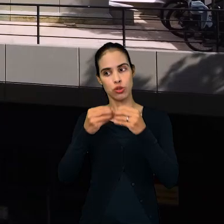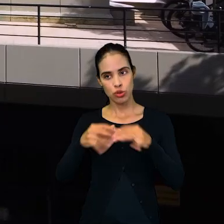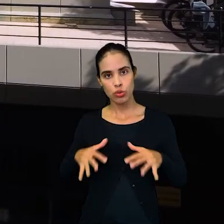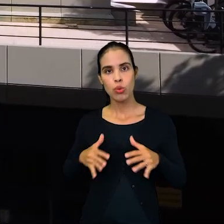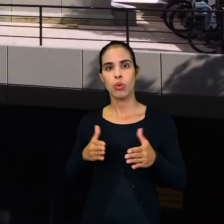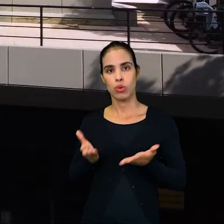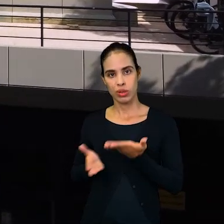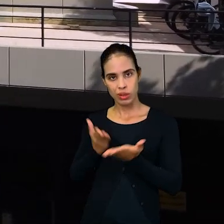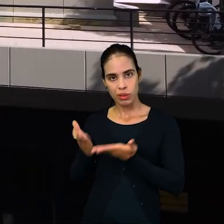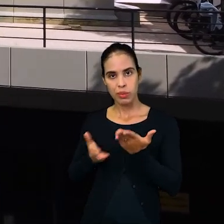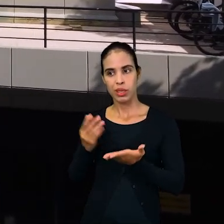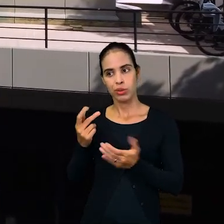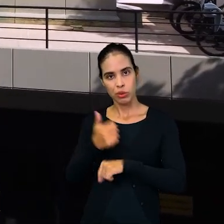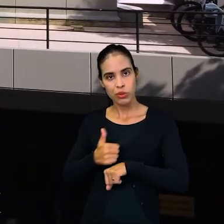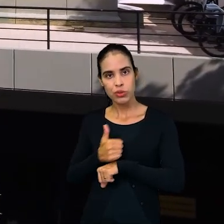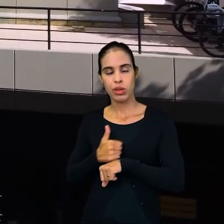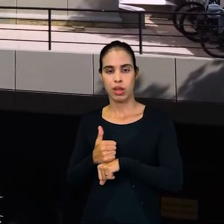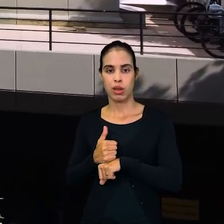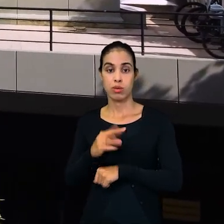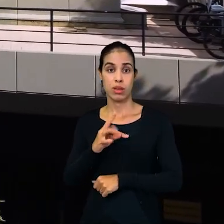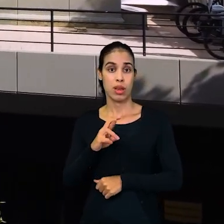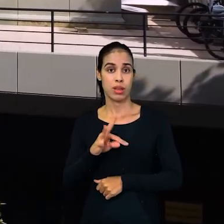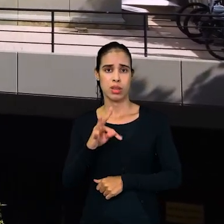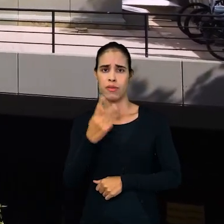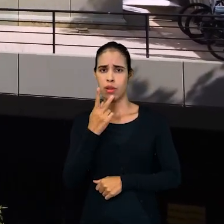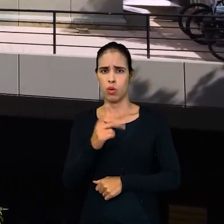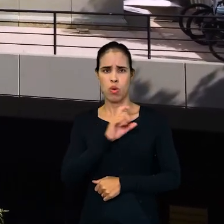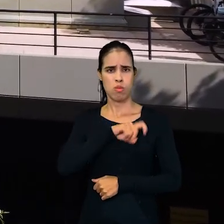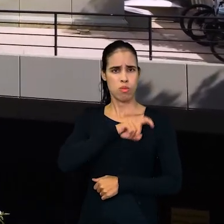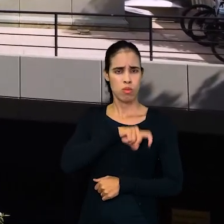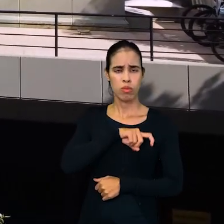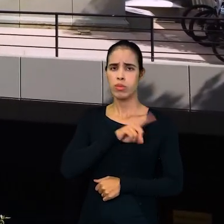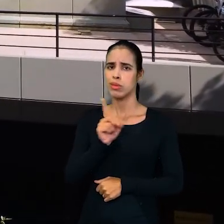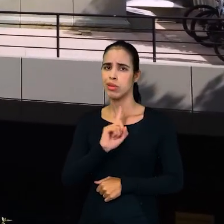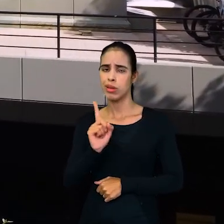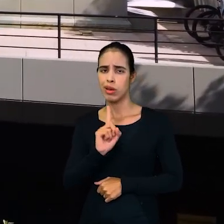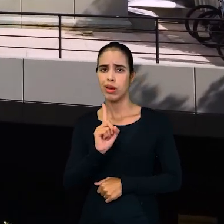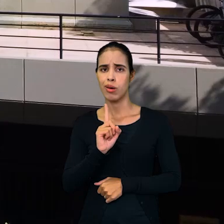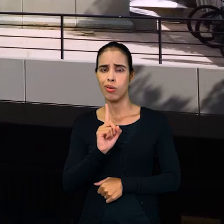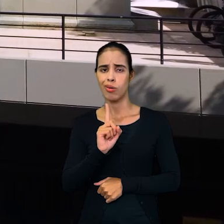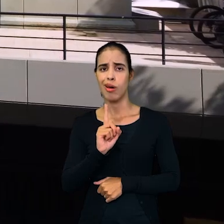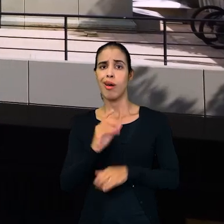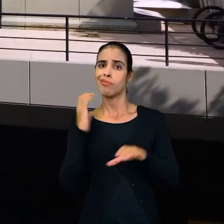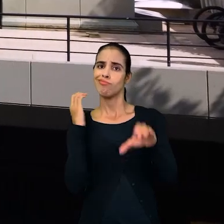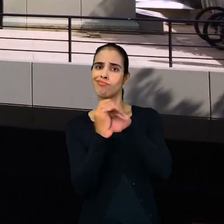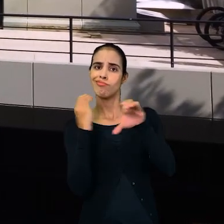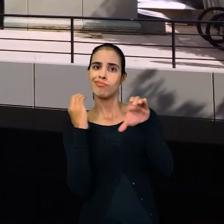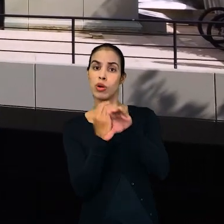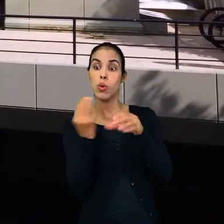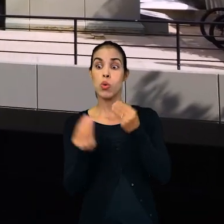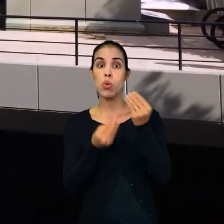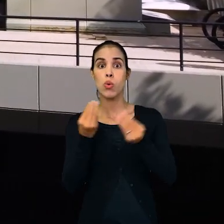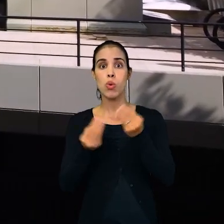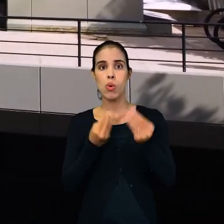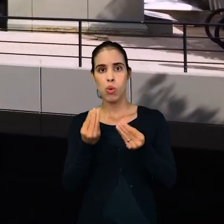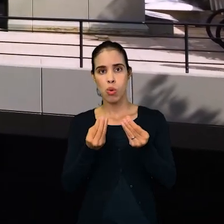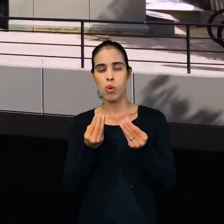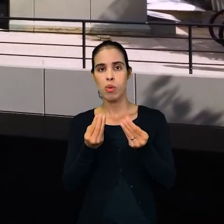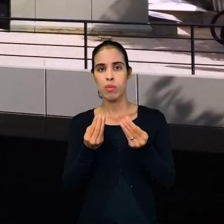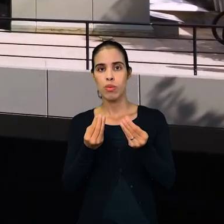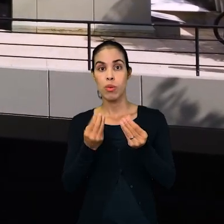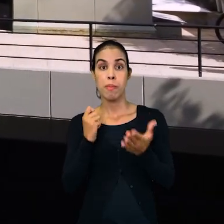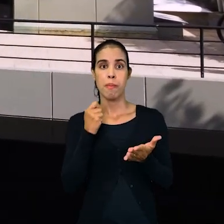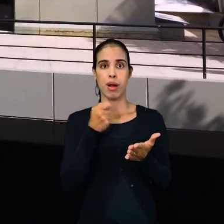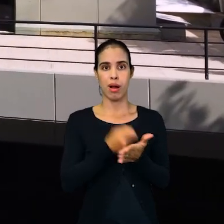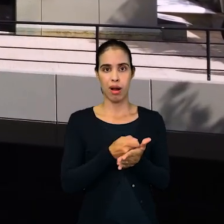da merendeira, o TRT entendeu que não houve intenção ou má-fé, e sim uma falha de comunicação sobre a forma de pagamento